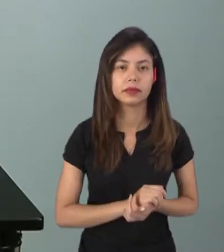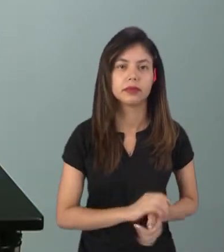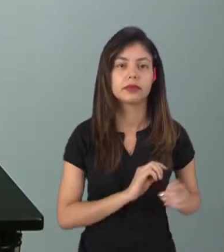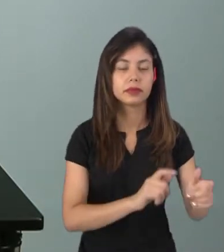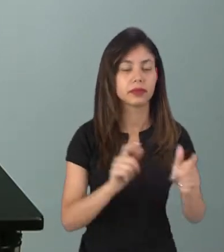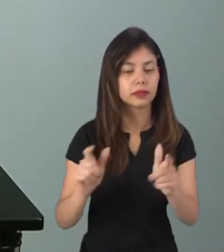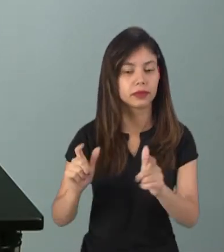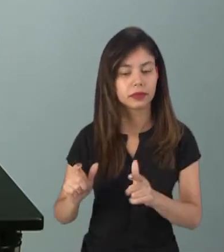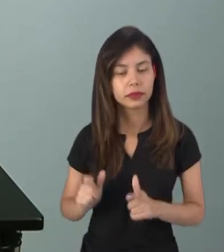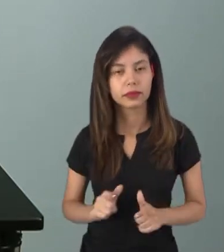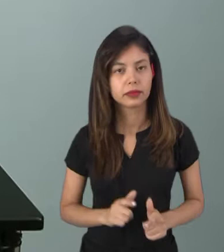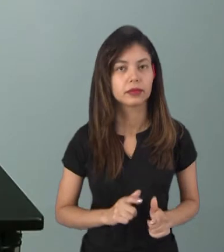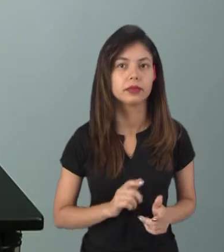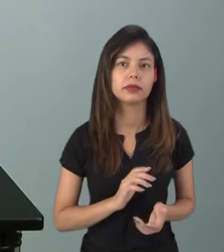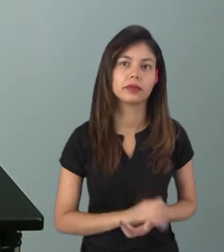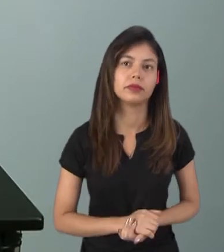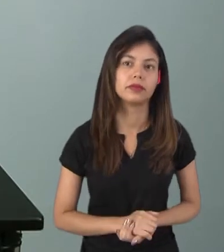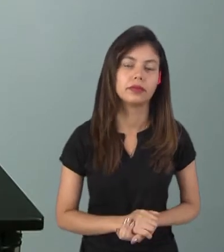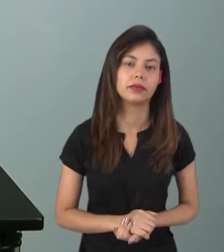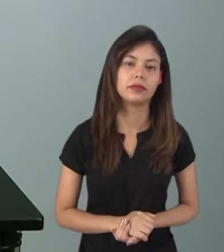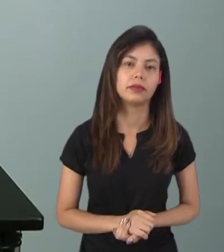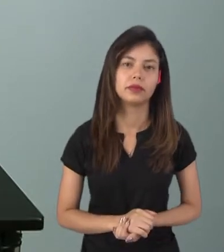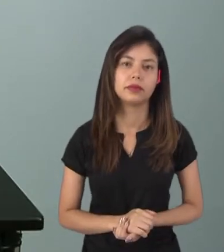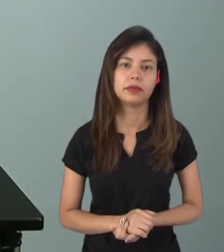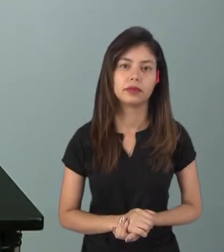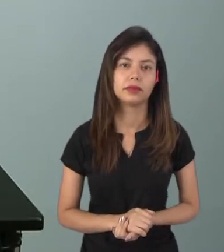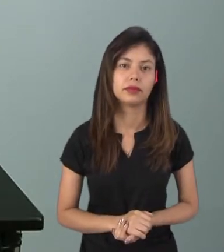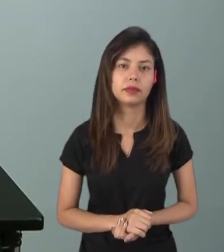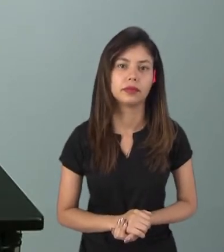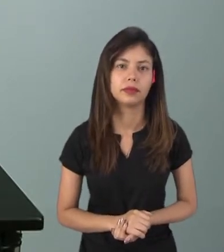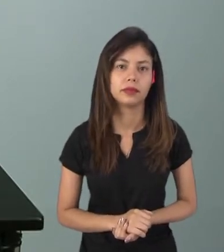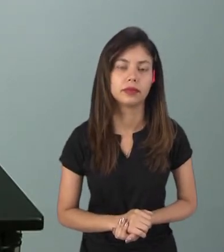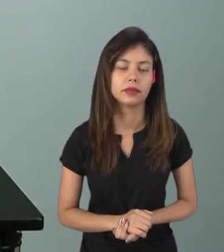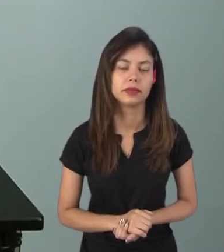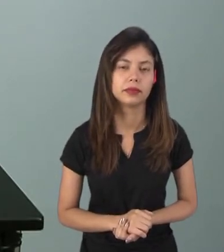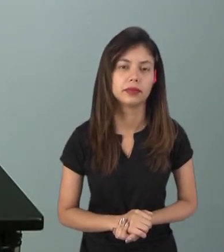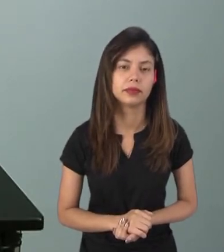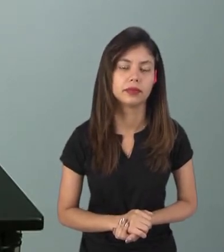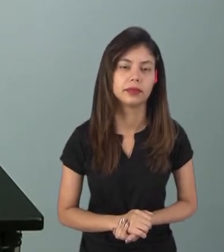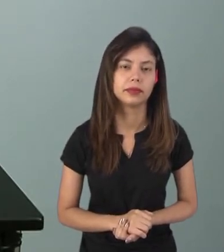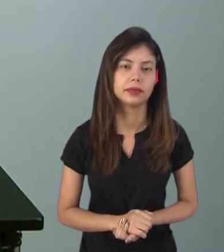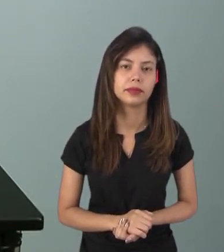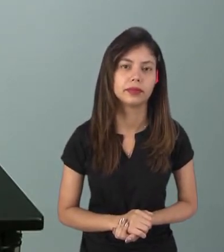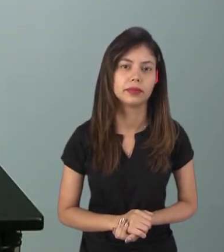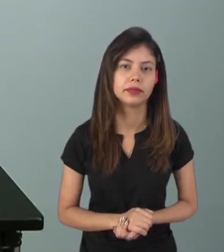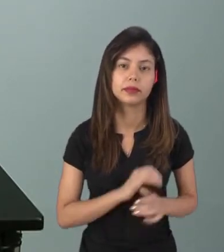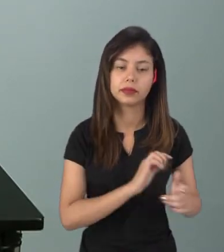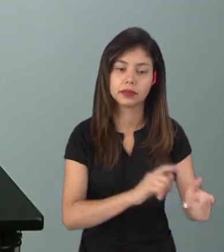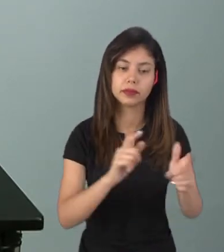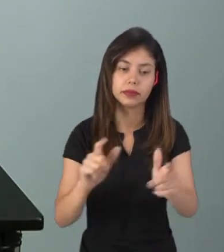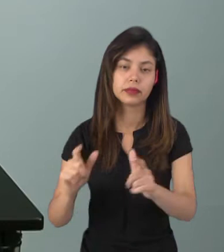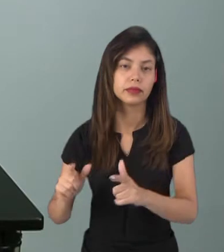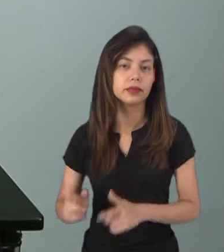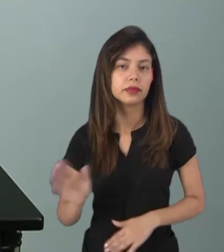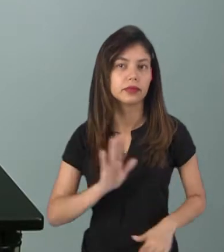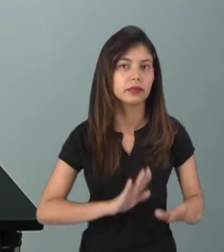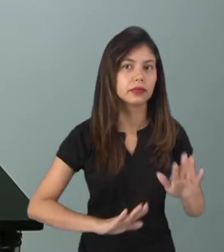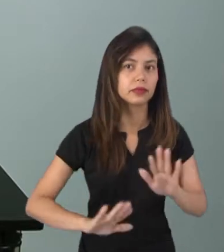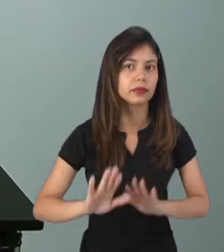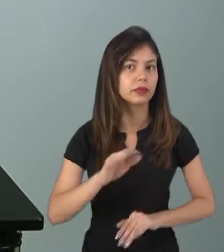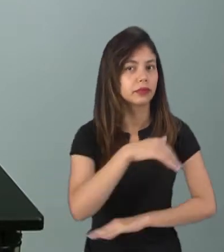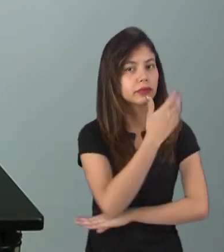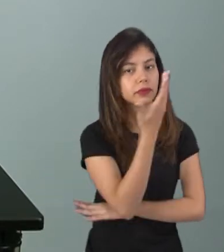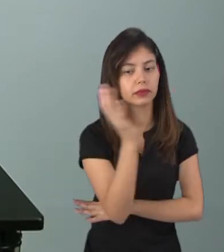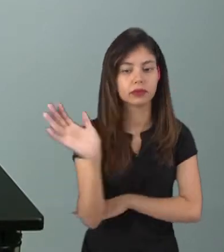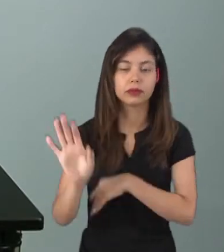E também, mas só tem isso? Não, não é mesmo? Tem as áreas de